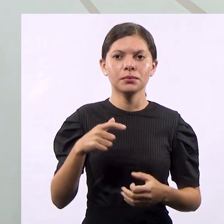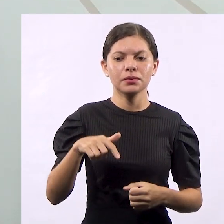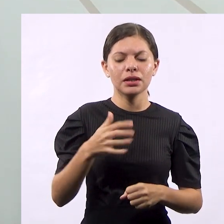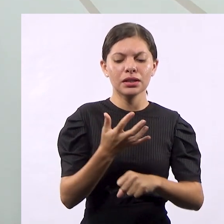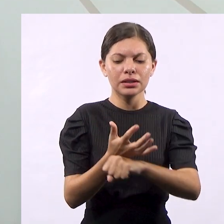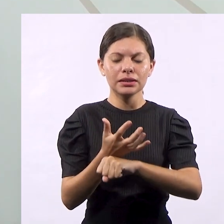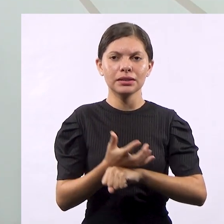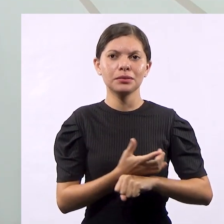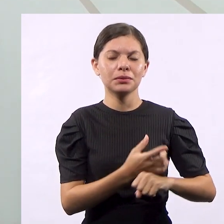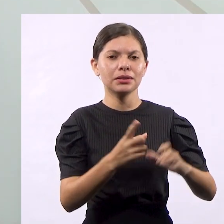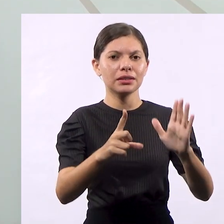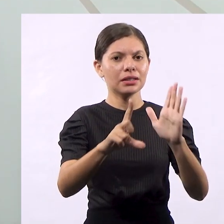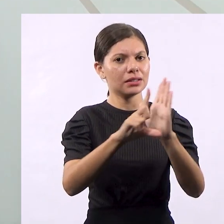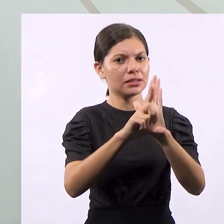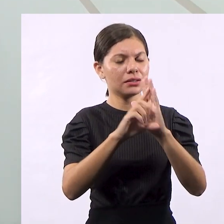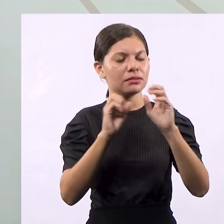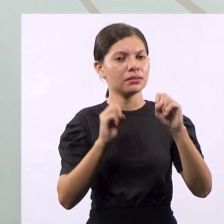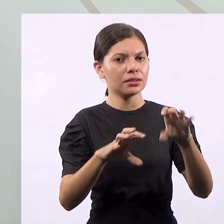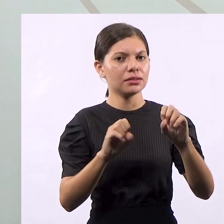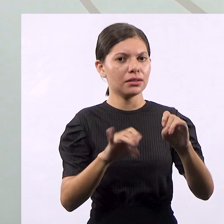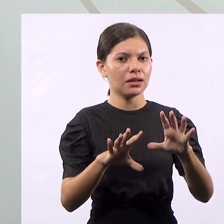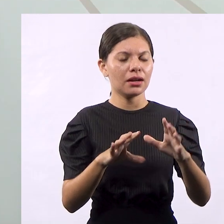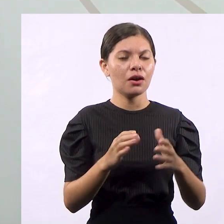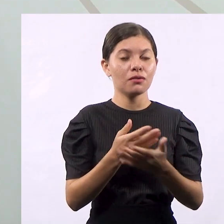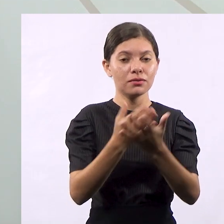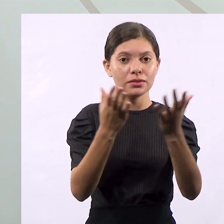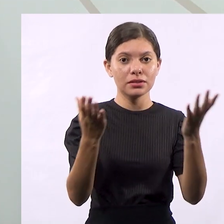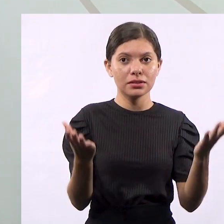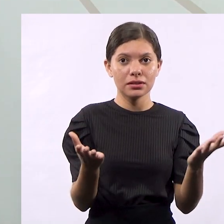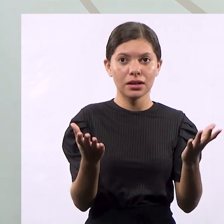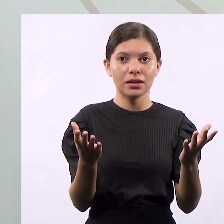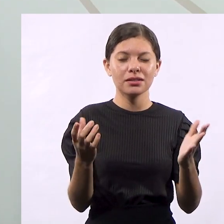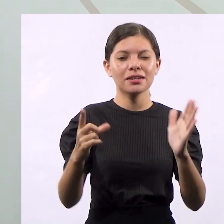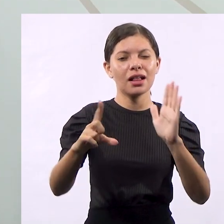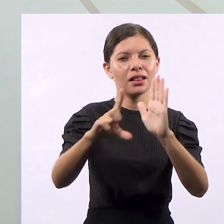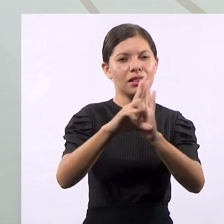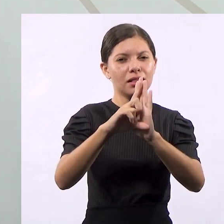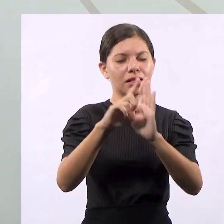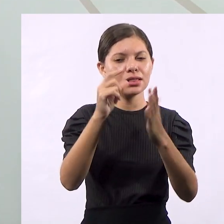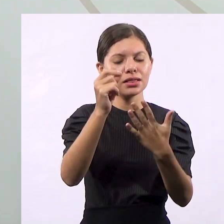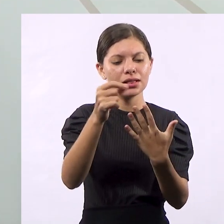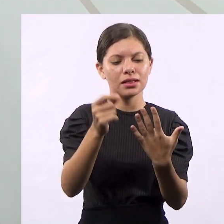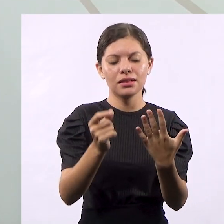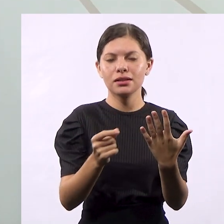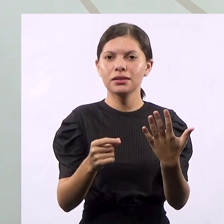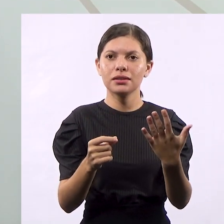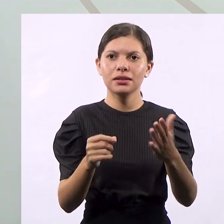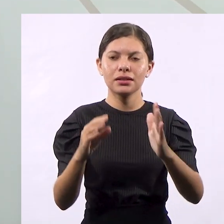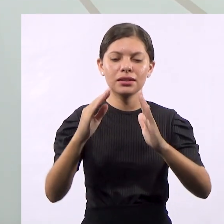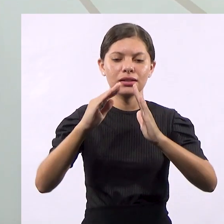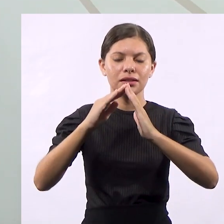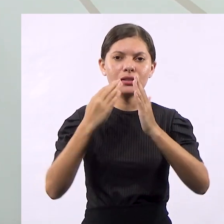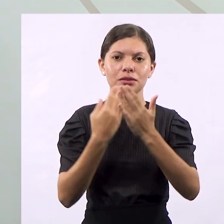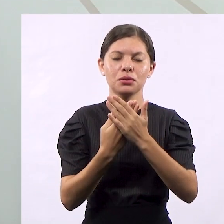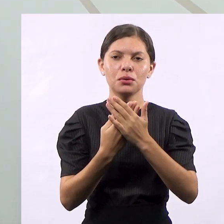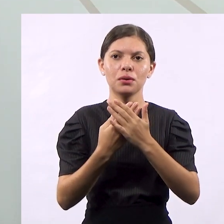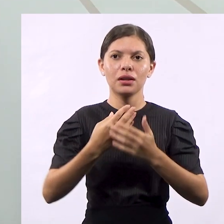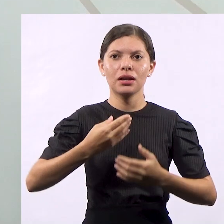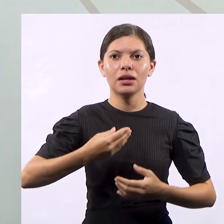de legislação educacional, no qual vocês vão mapear as leis que a escola